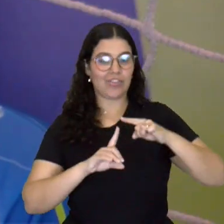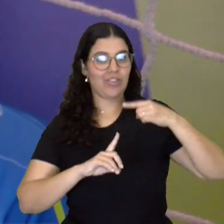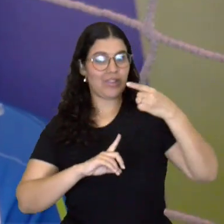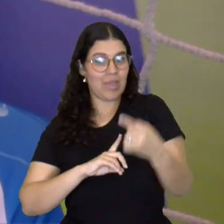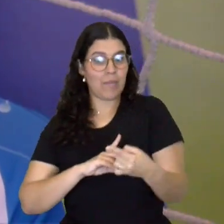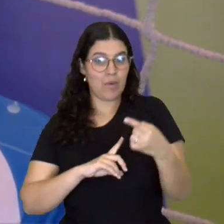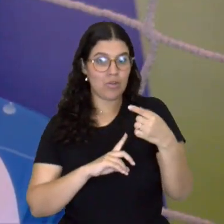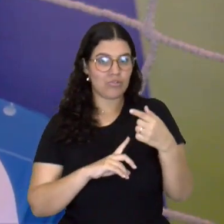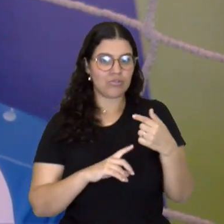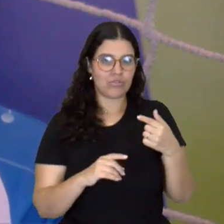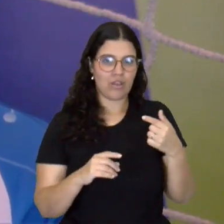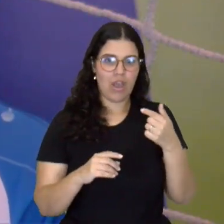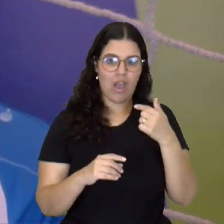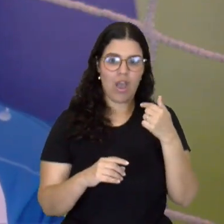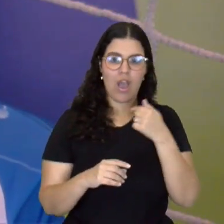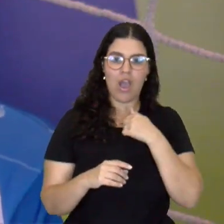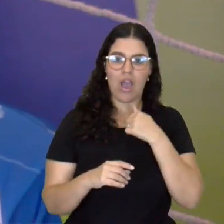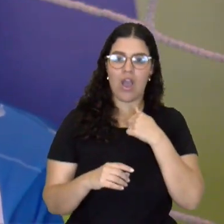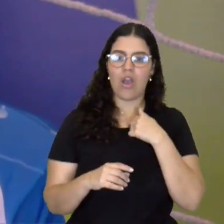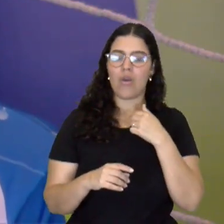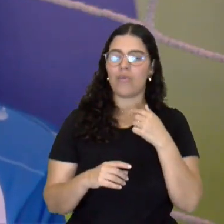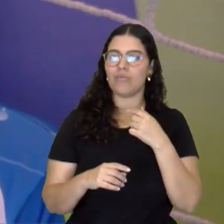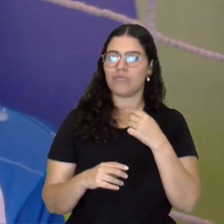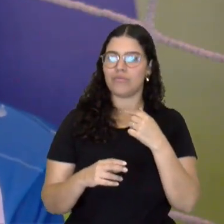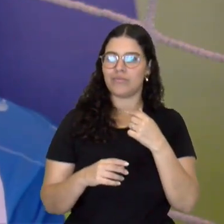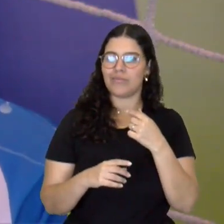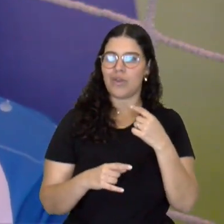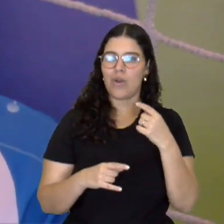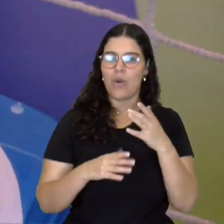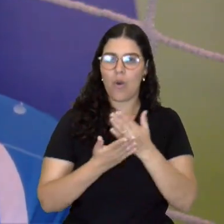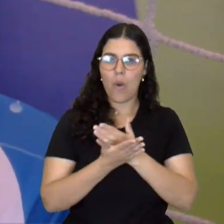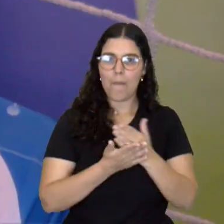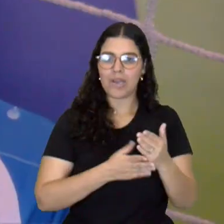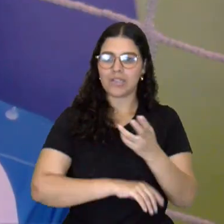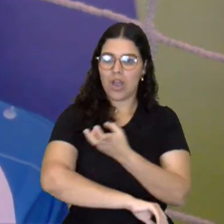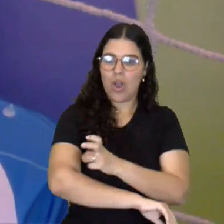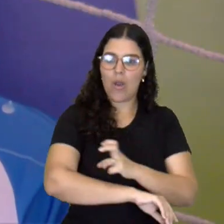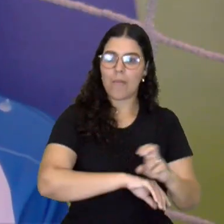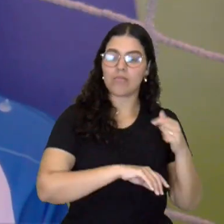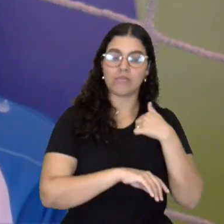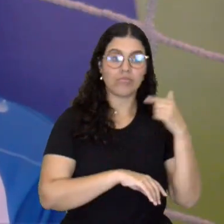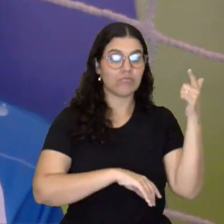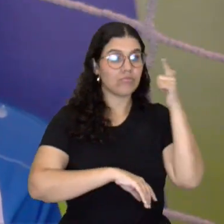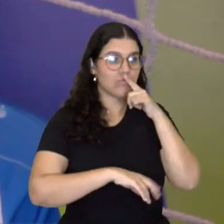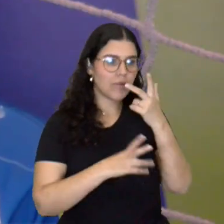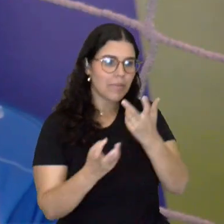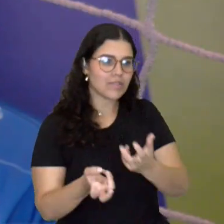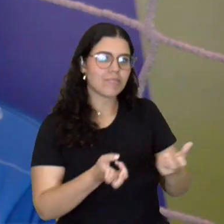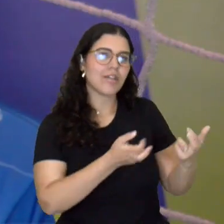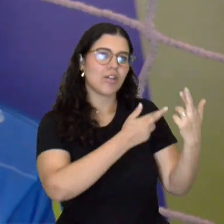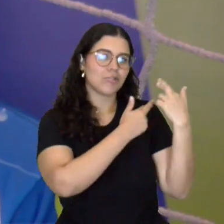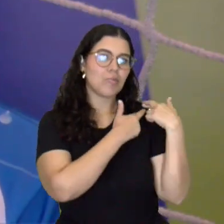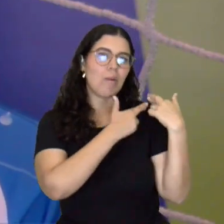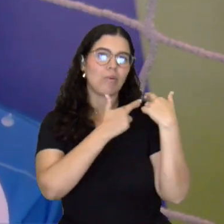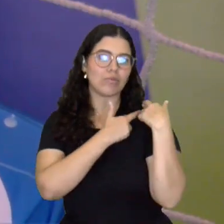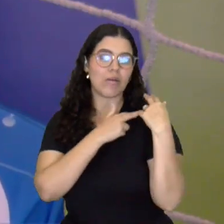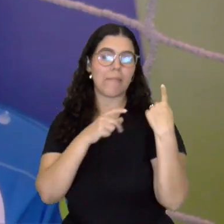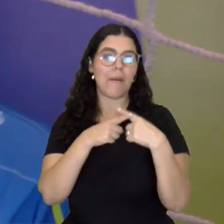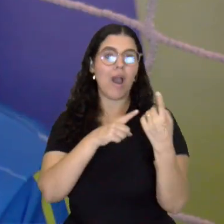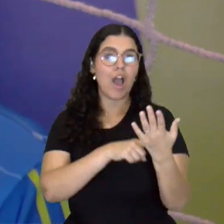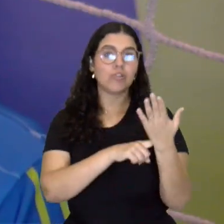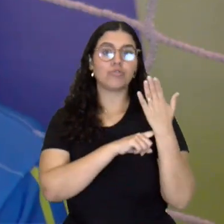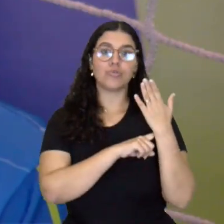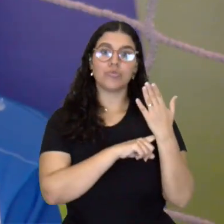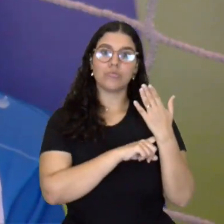meio que me deu responsabilidades. E aí você pensa muito mais lá na frente. Você começa a desenvolver mais a